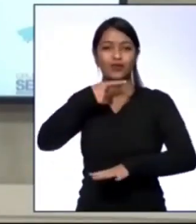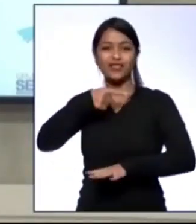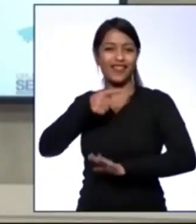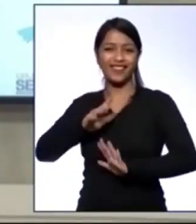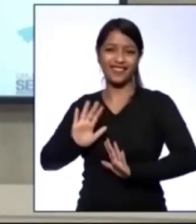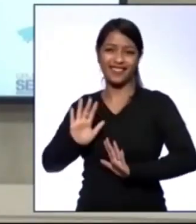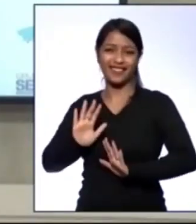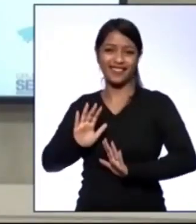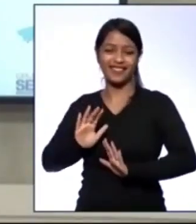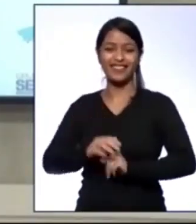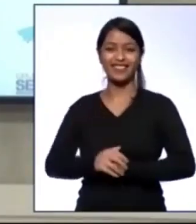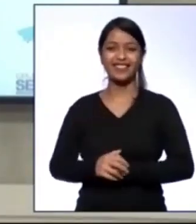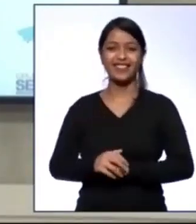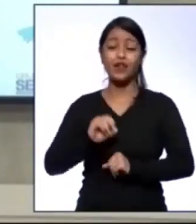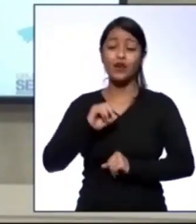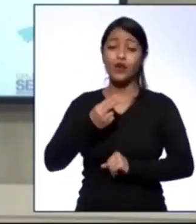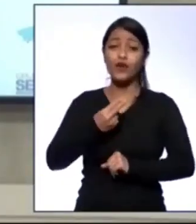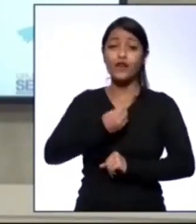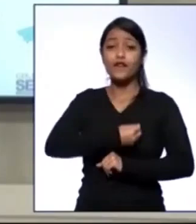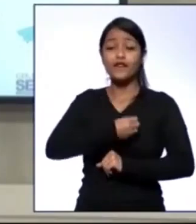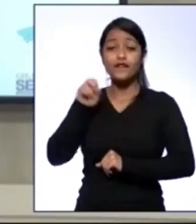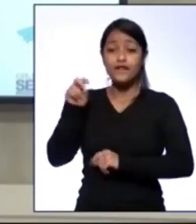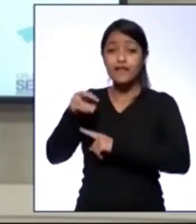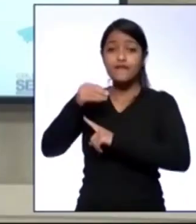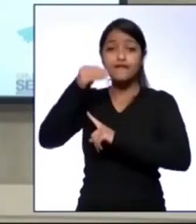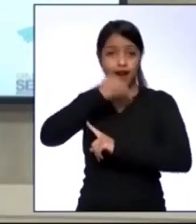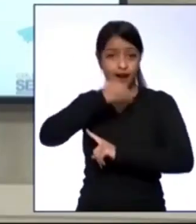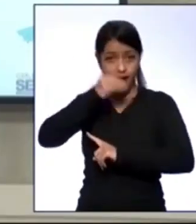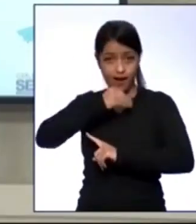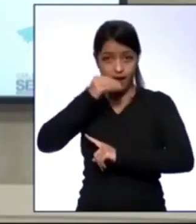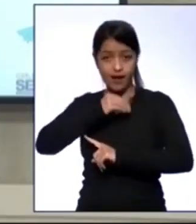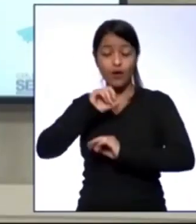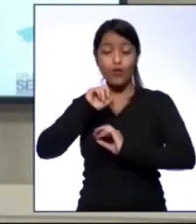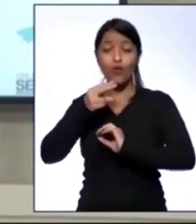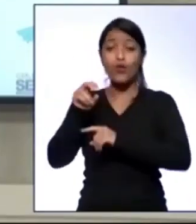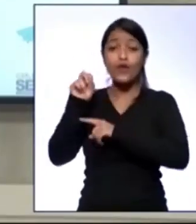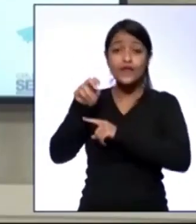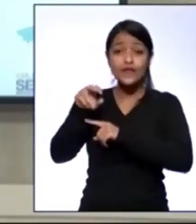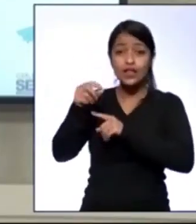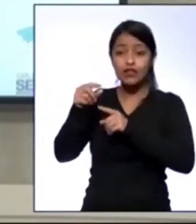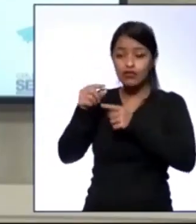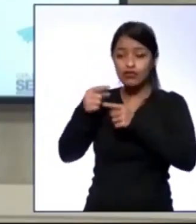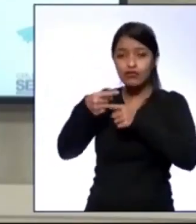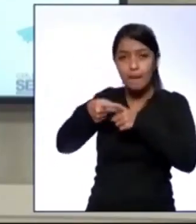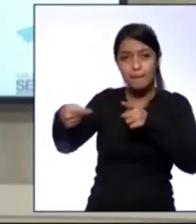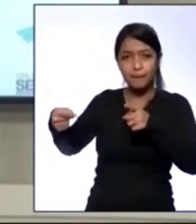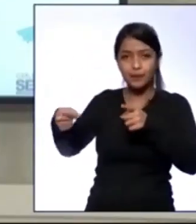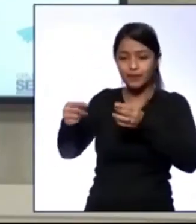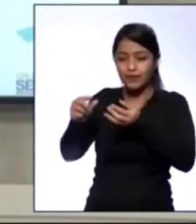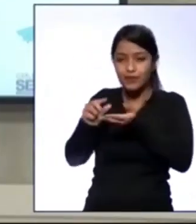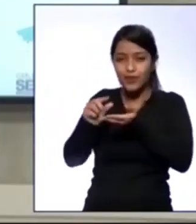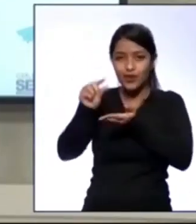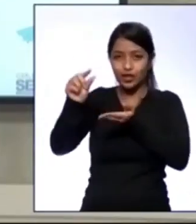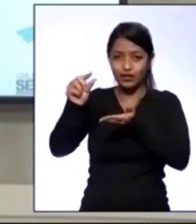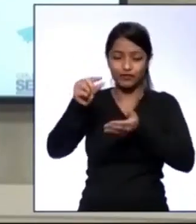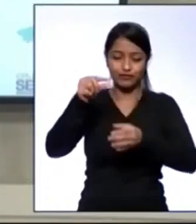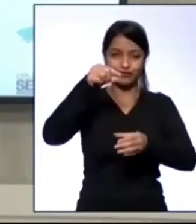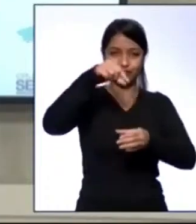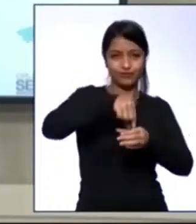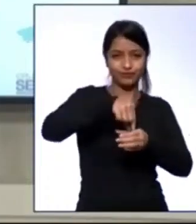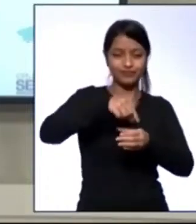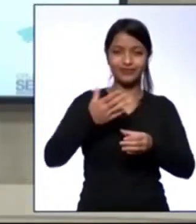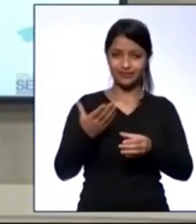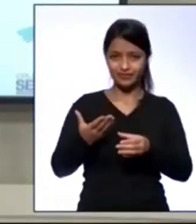está inativado, ele está atenuado, ou é só pedaços do vírus e não o vírus inteiro. Então eu